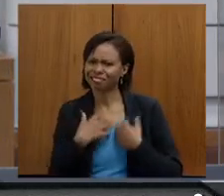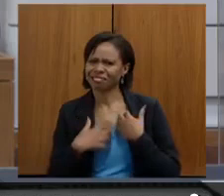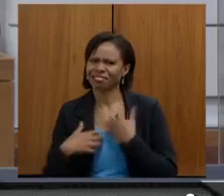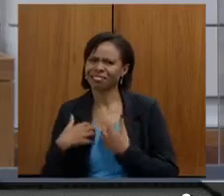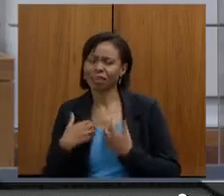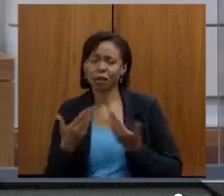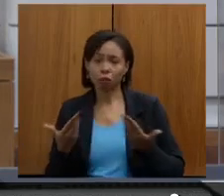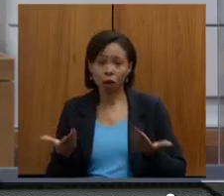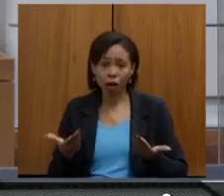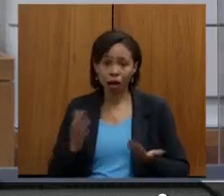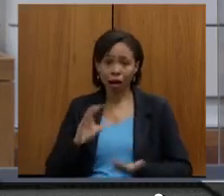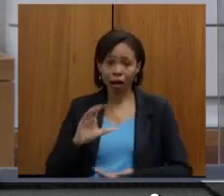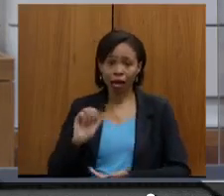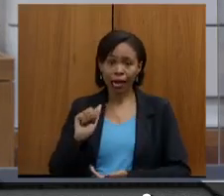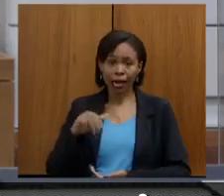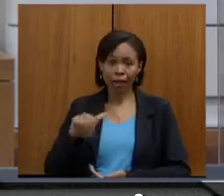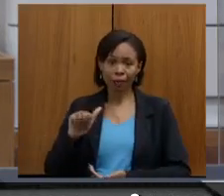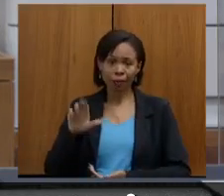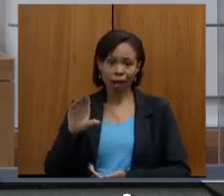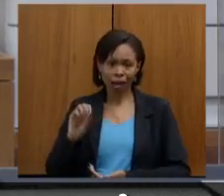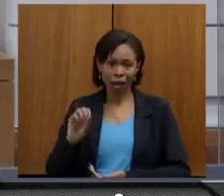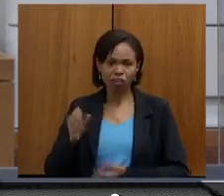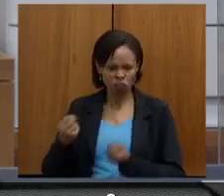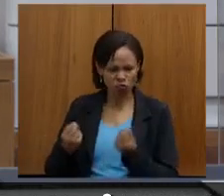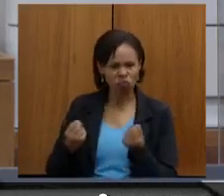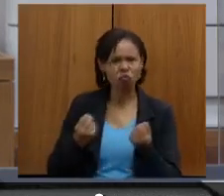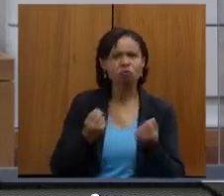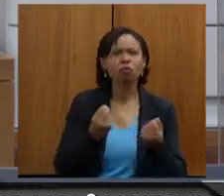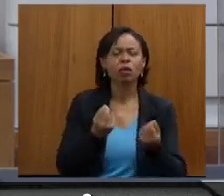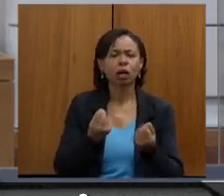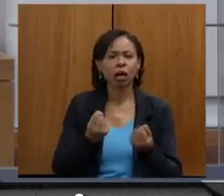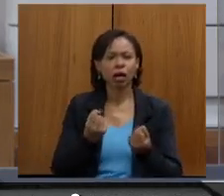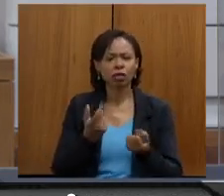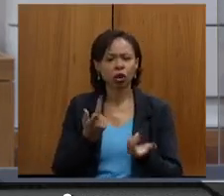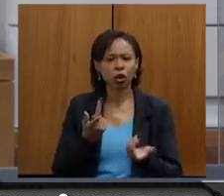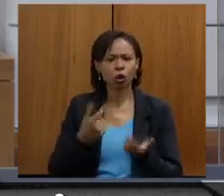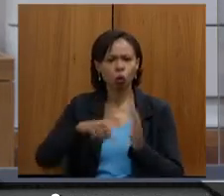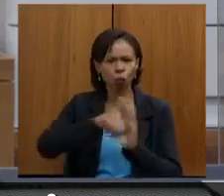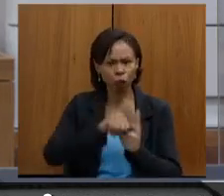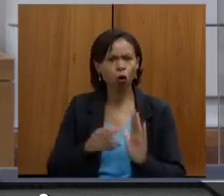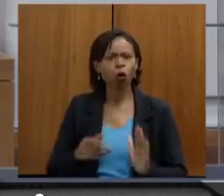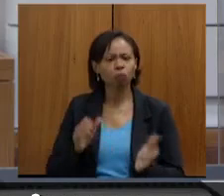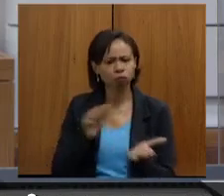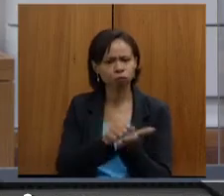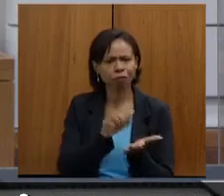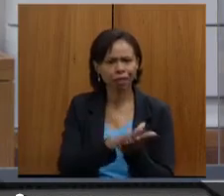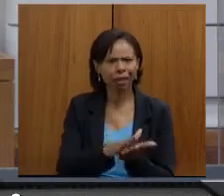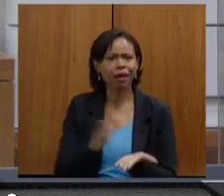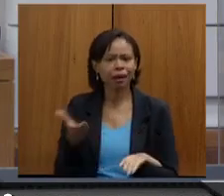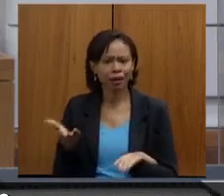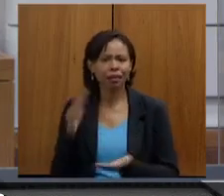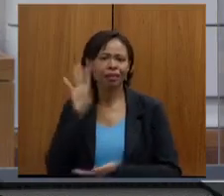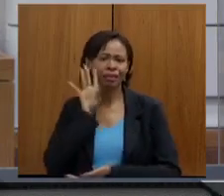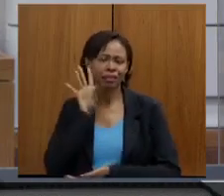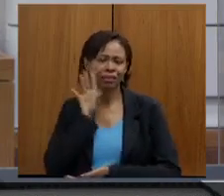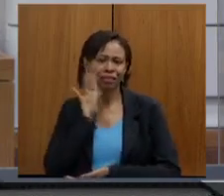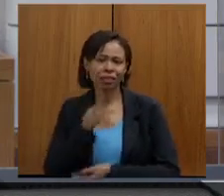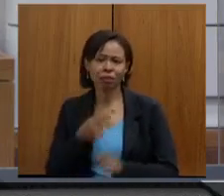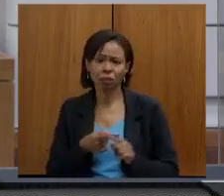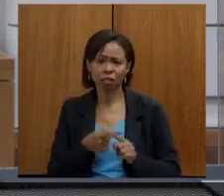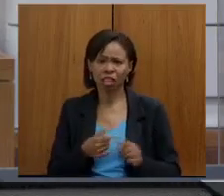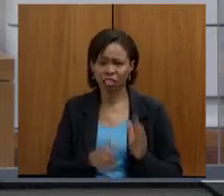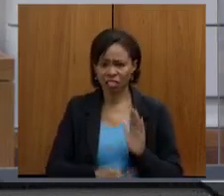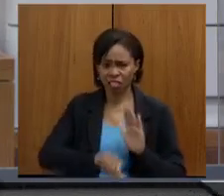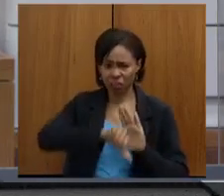na perseguição de um criminoso é muito legal né acho que a gente tem que estar atenta isso esse criminosos estão